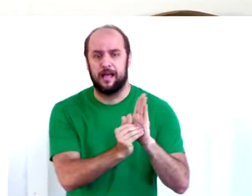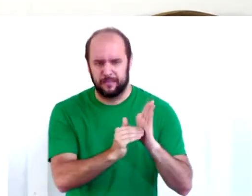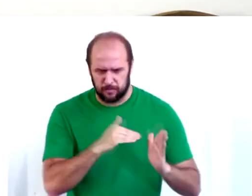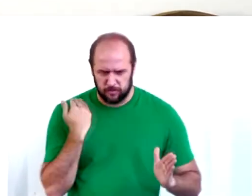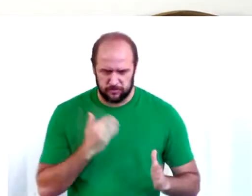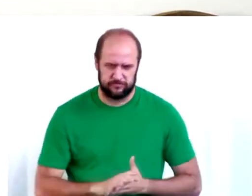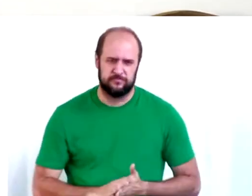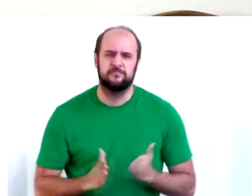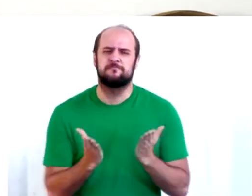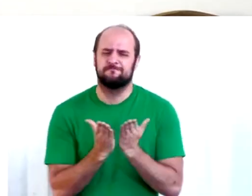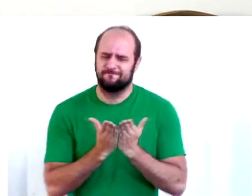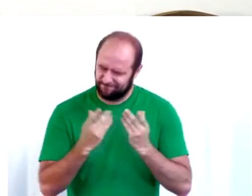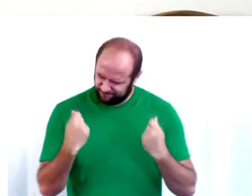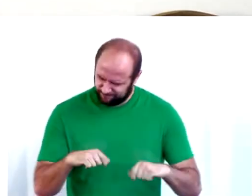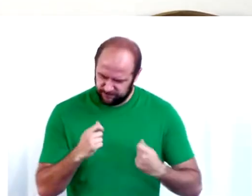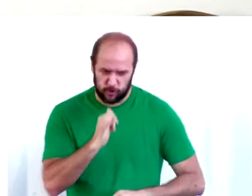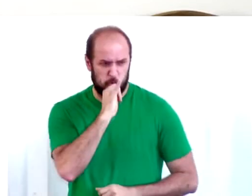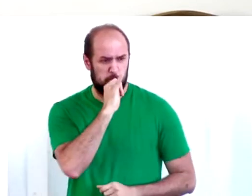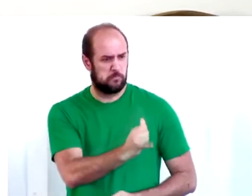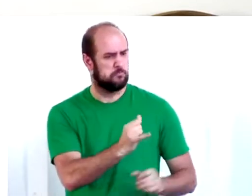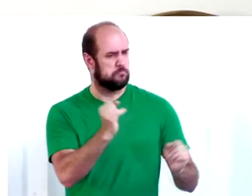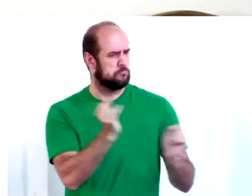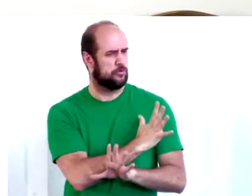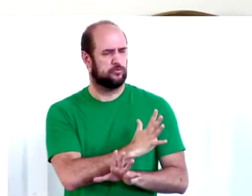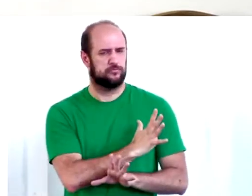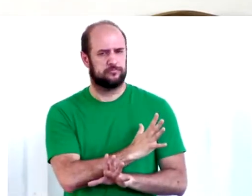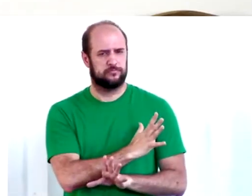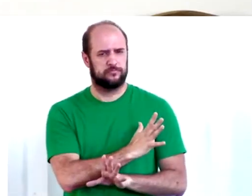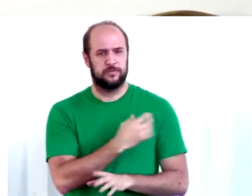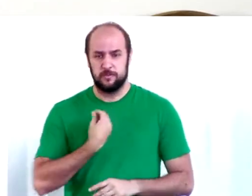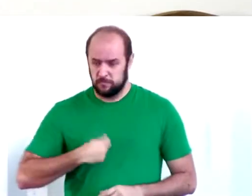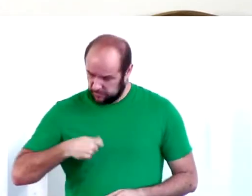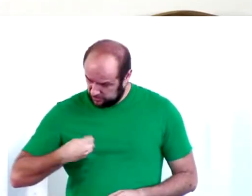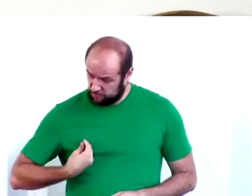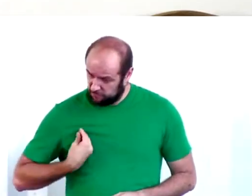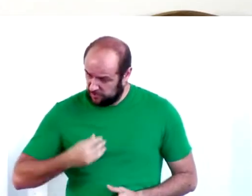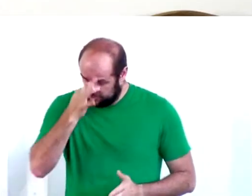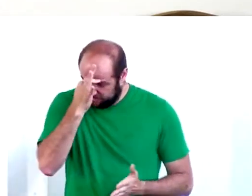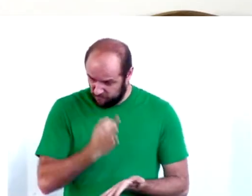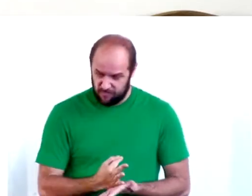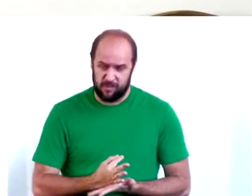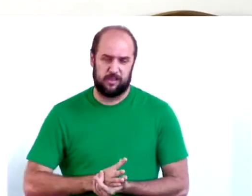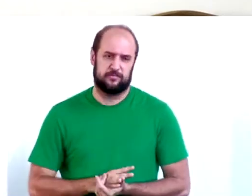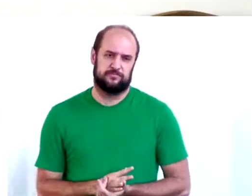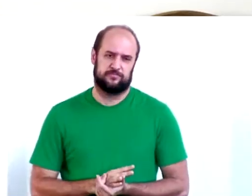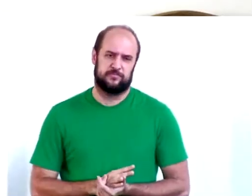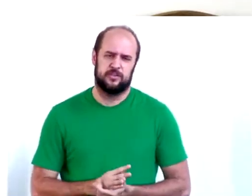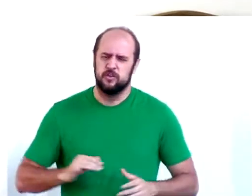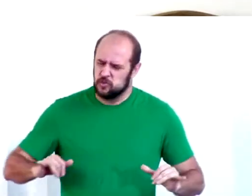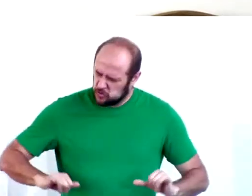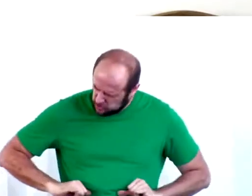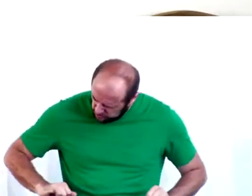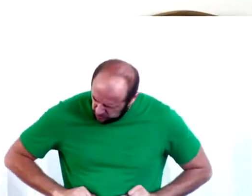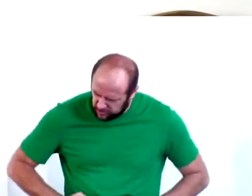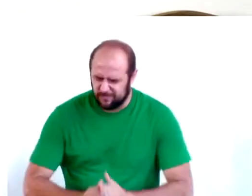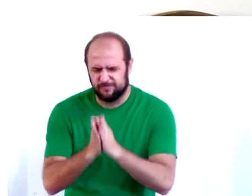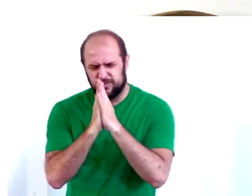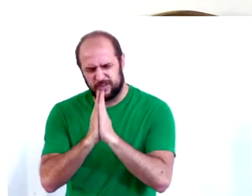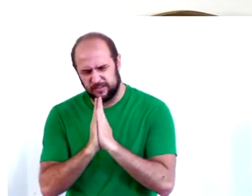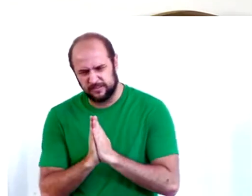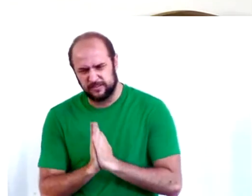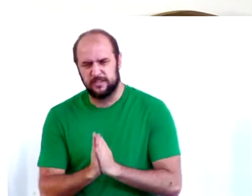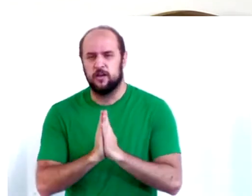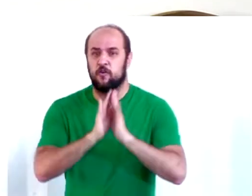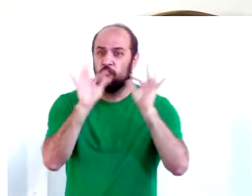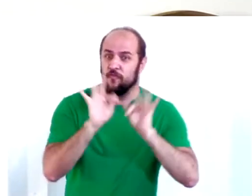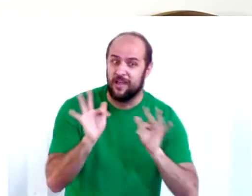O cristão precisa ser um homem de palavra. O cristão precisa viver por fé. Quando ele está sofrendo, ele ora. Quando ele está feliz, ele